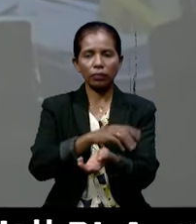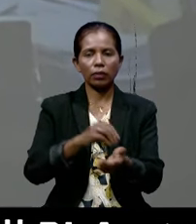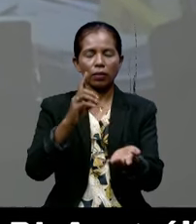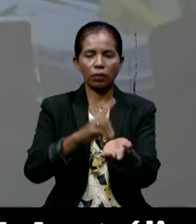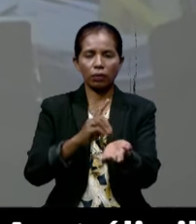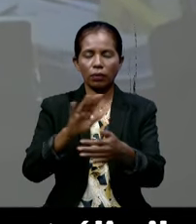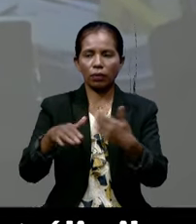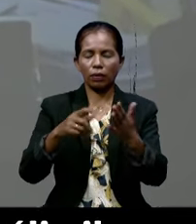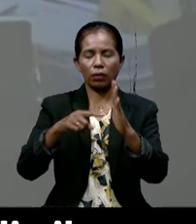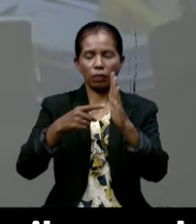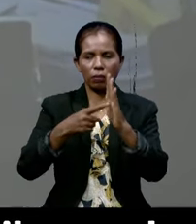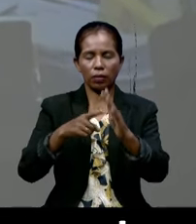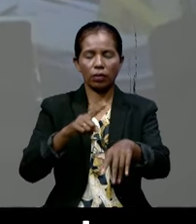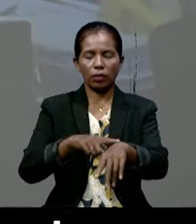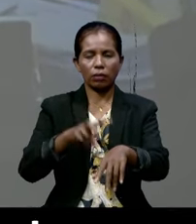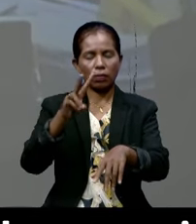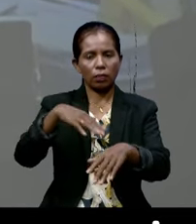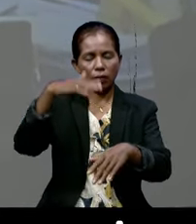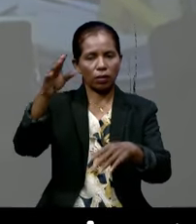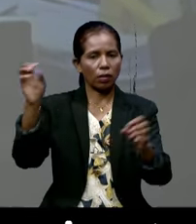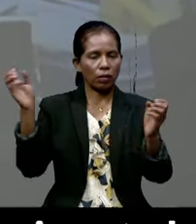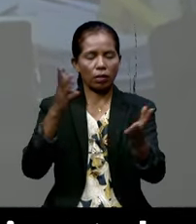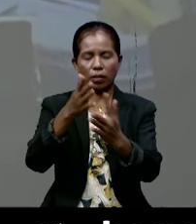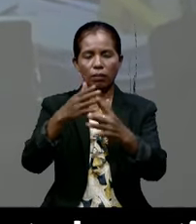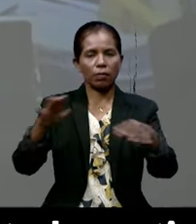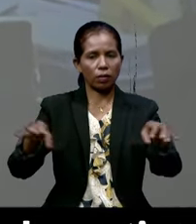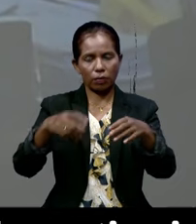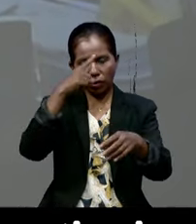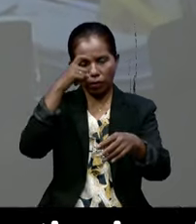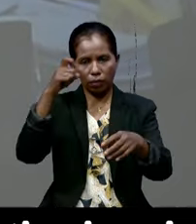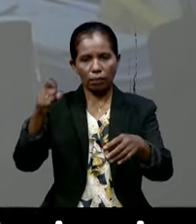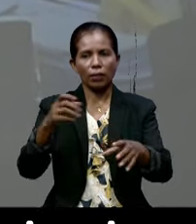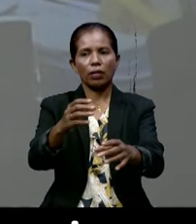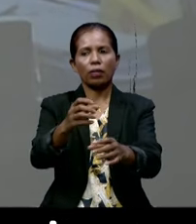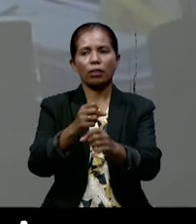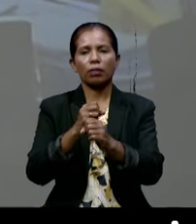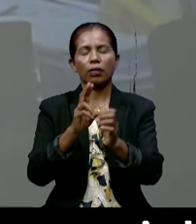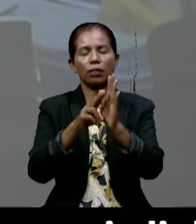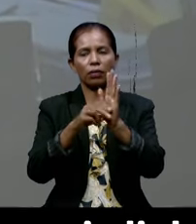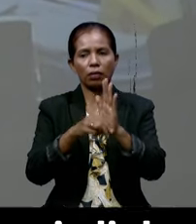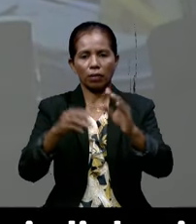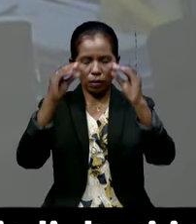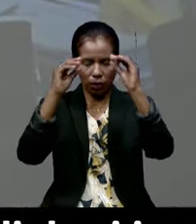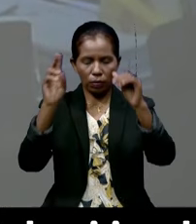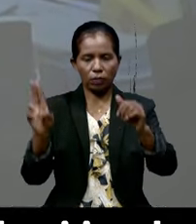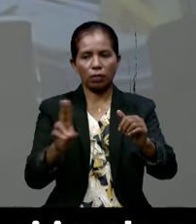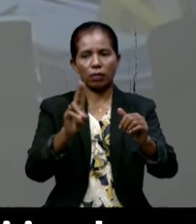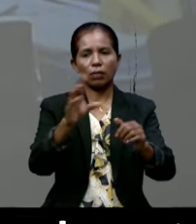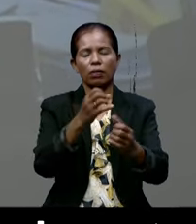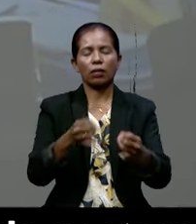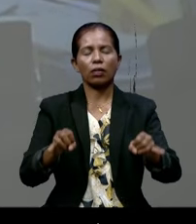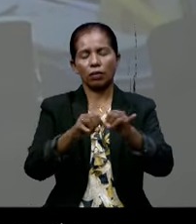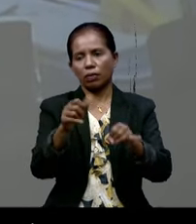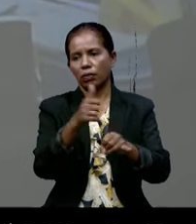doutor, hahu se tucurua baleten, latama serviço, tamba foti horas extra ba nore universidade ou instituto